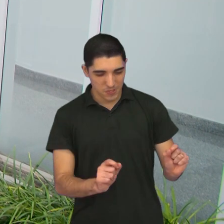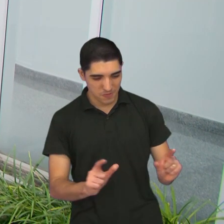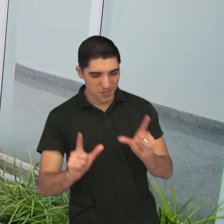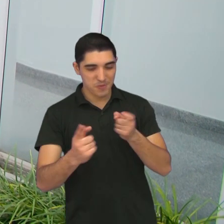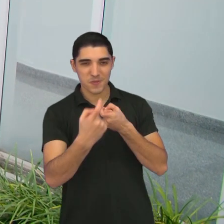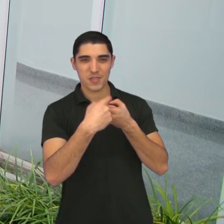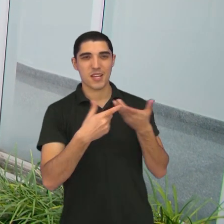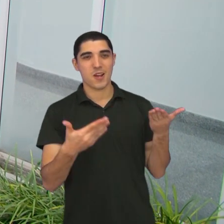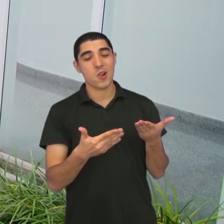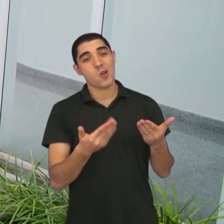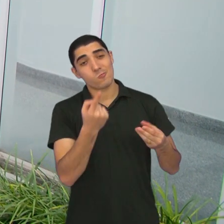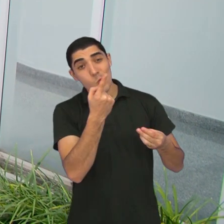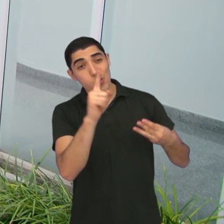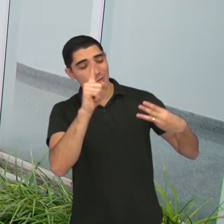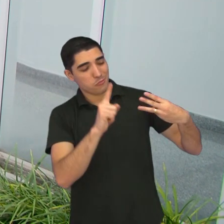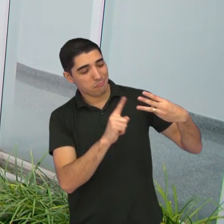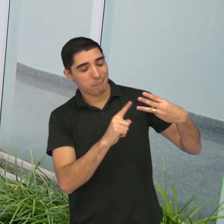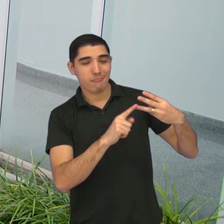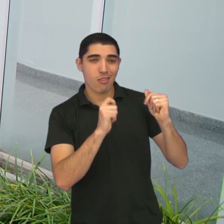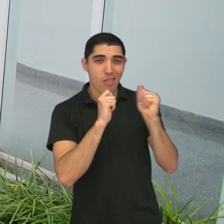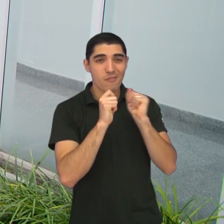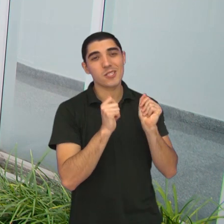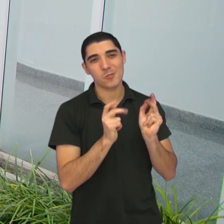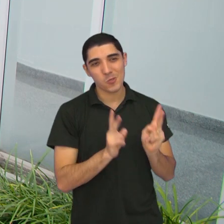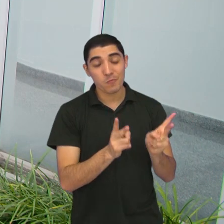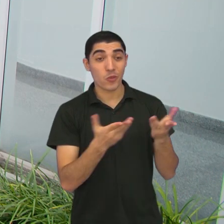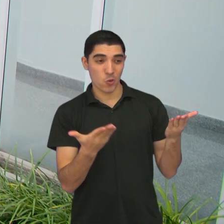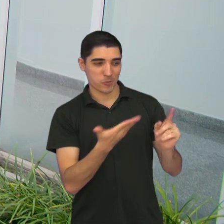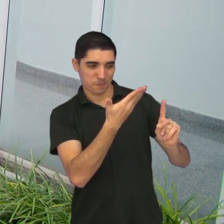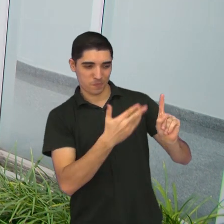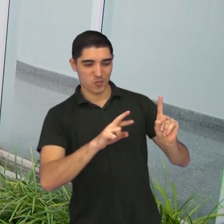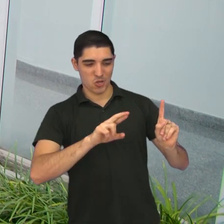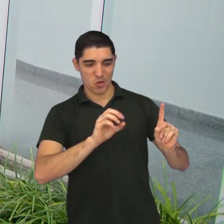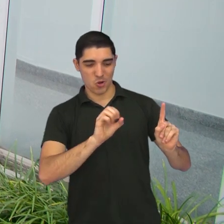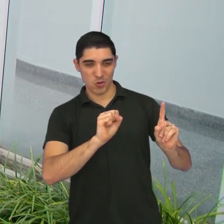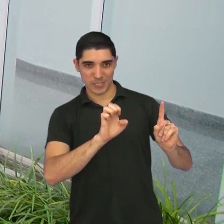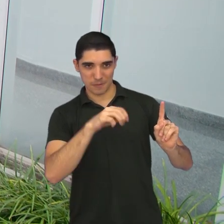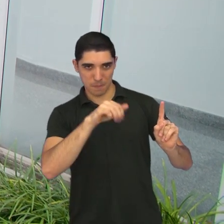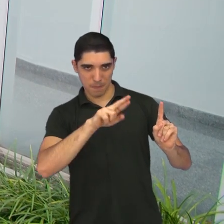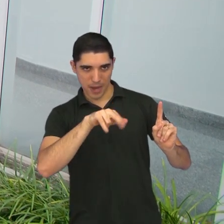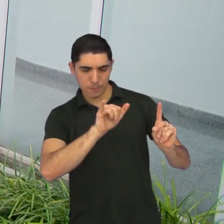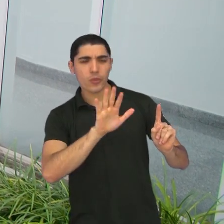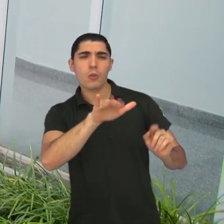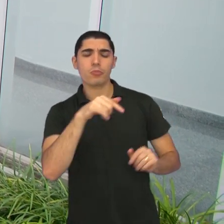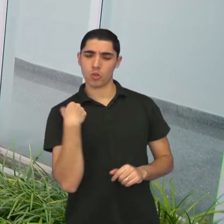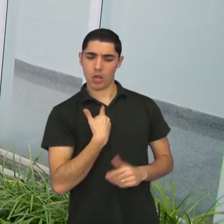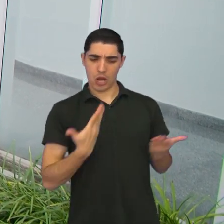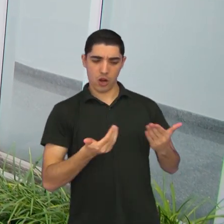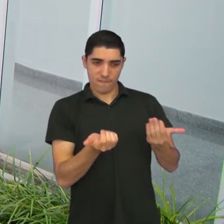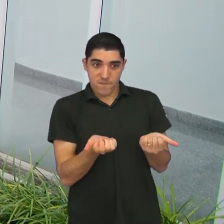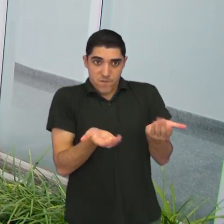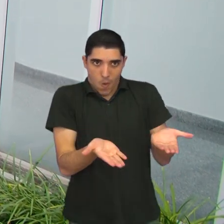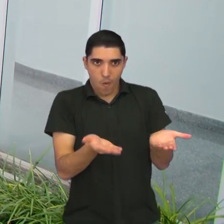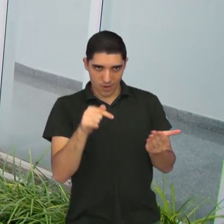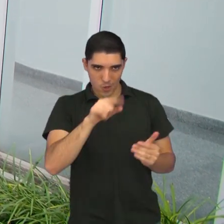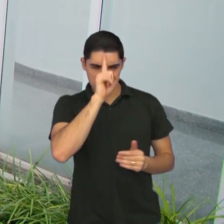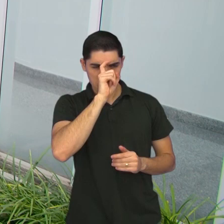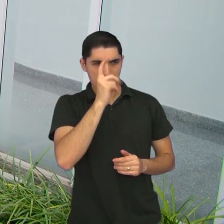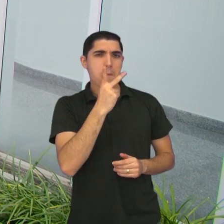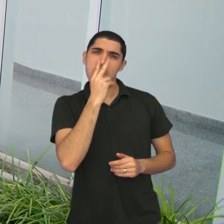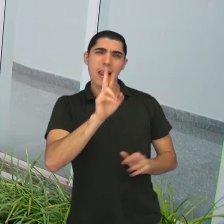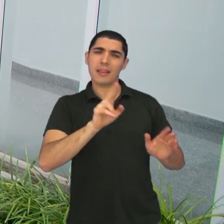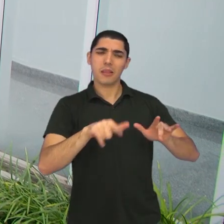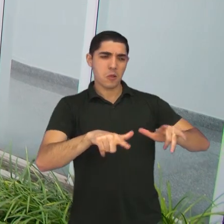De volta com entrevistas, último bloco do nosso programa, hoje com a Rosemary Sanz. Rose, a gente está numa área externa aqui do GAC, que nem